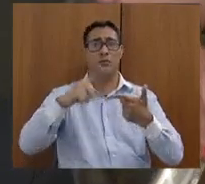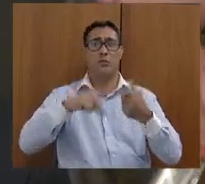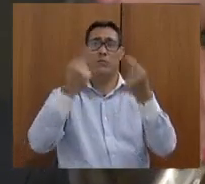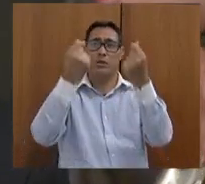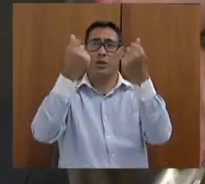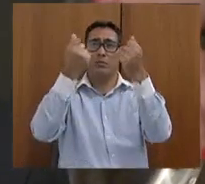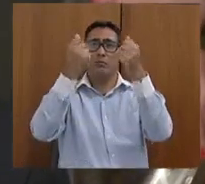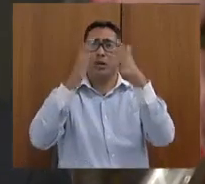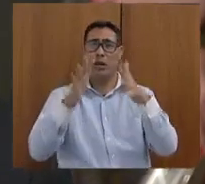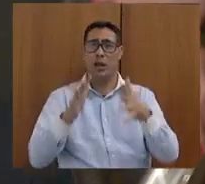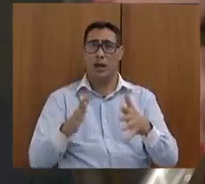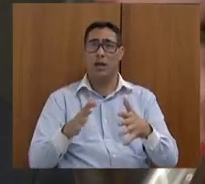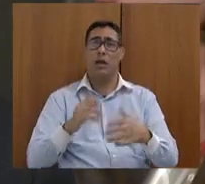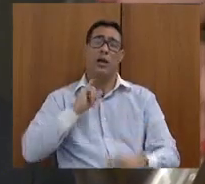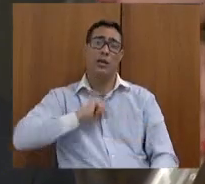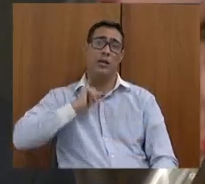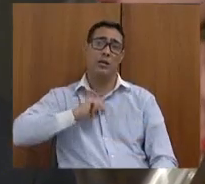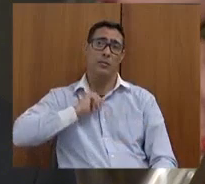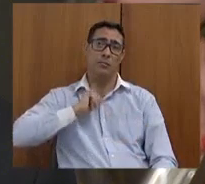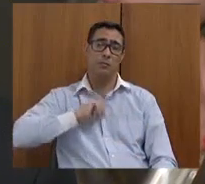o estado de Minas Gerais